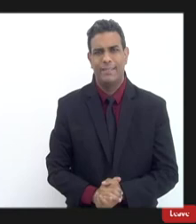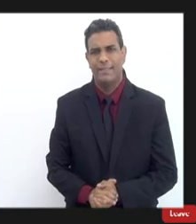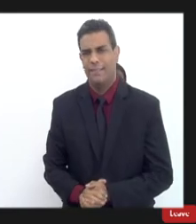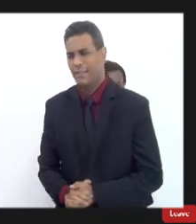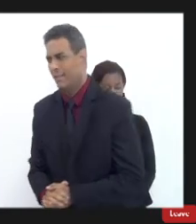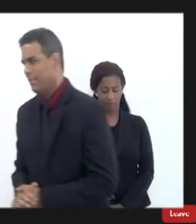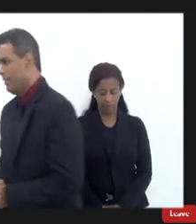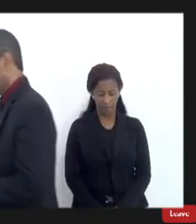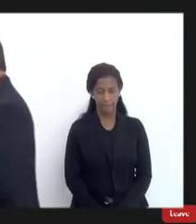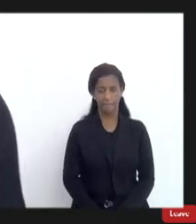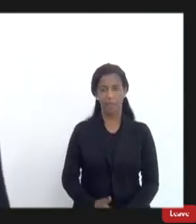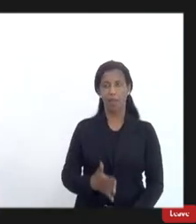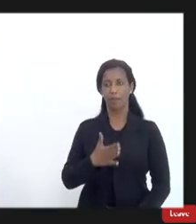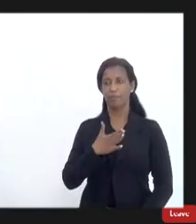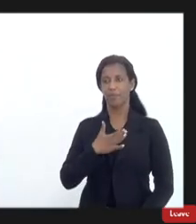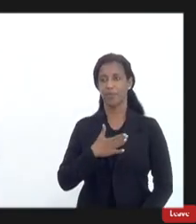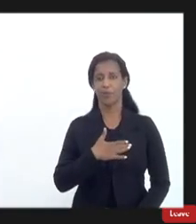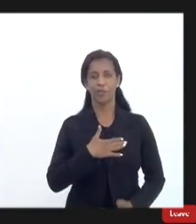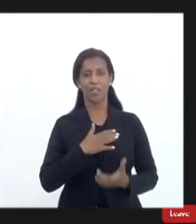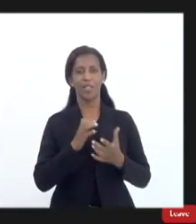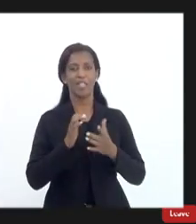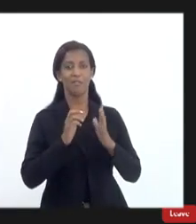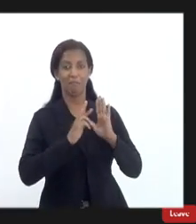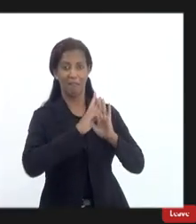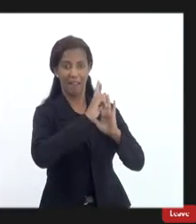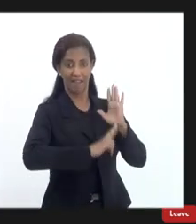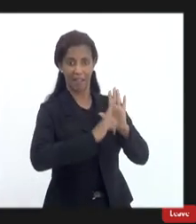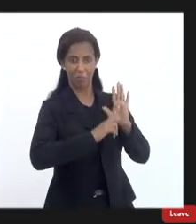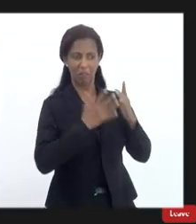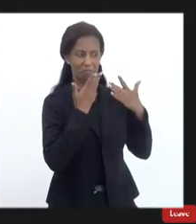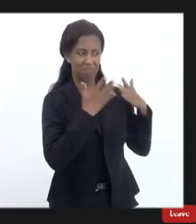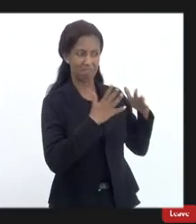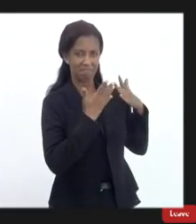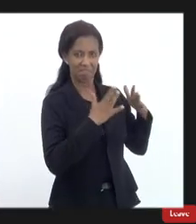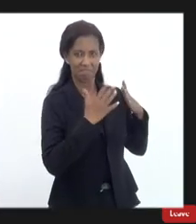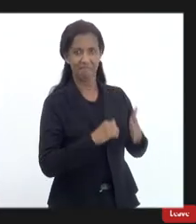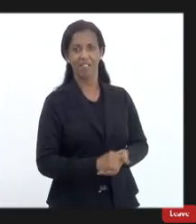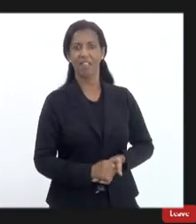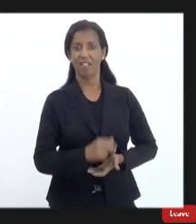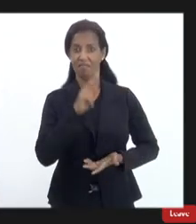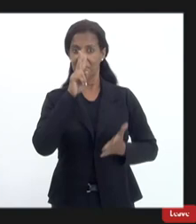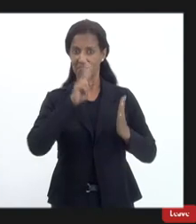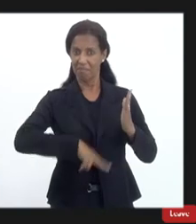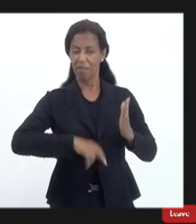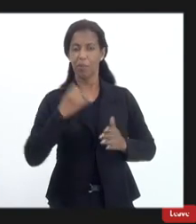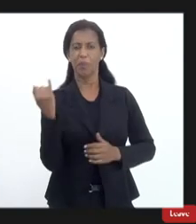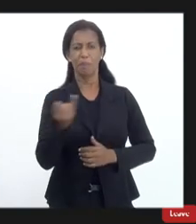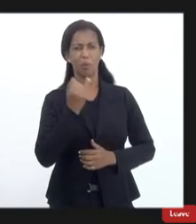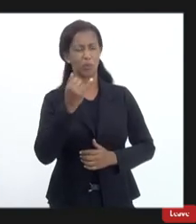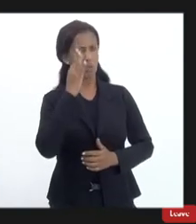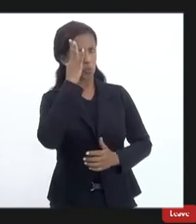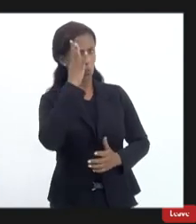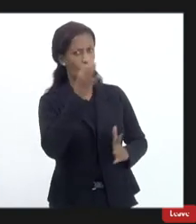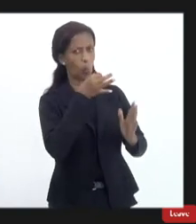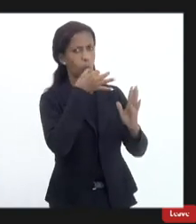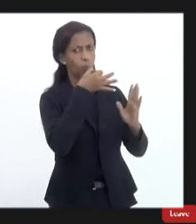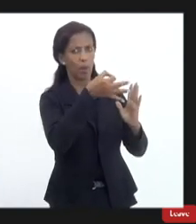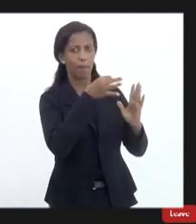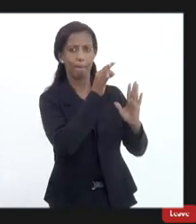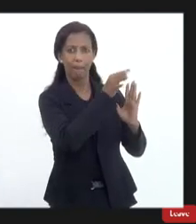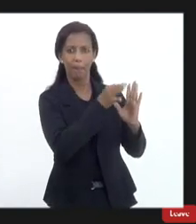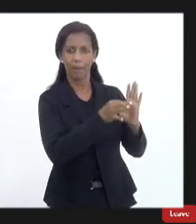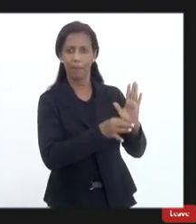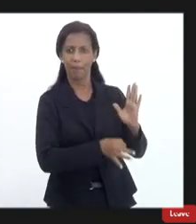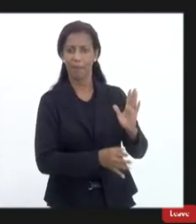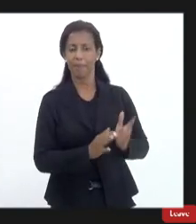Gostaríamos de parabenizar pelo relatório, a gente leu o relatório e considerou importante as reflexões ali colocadas, mas eu